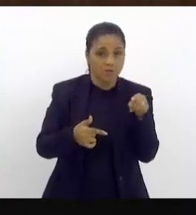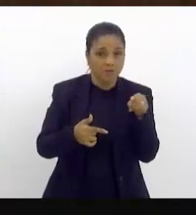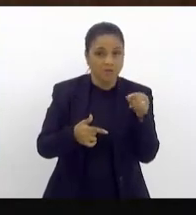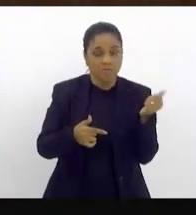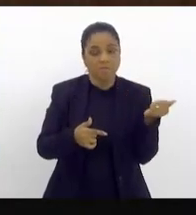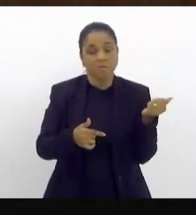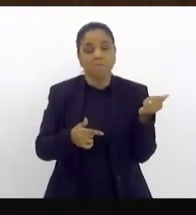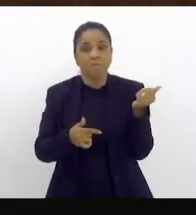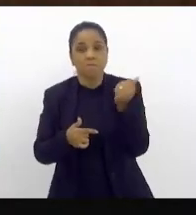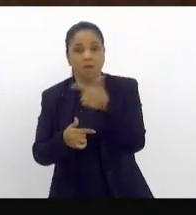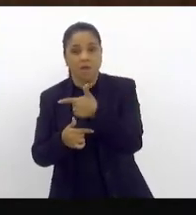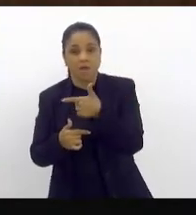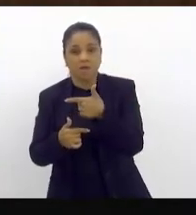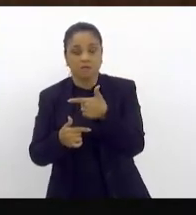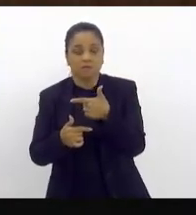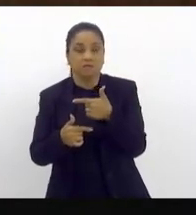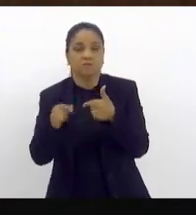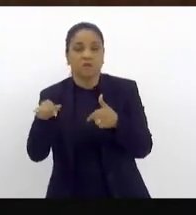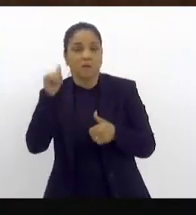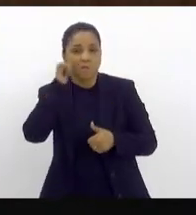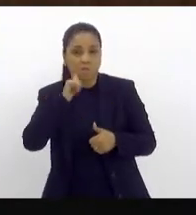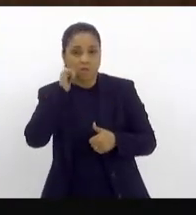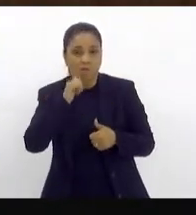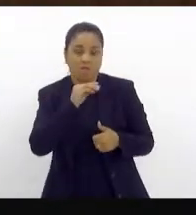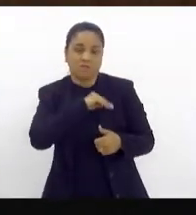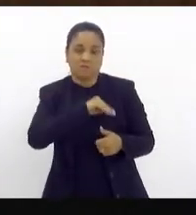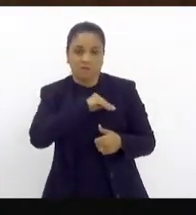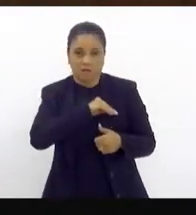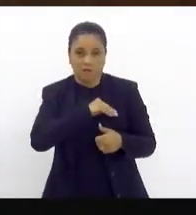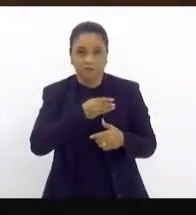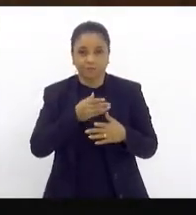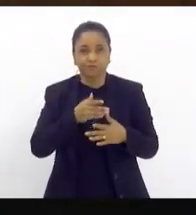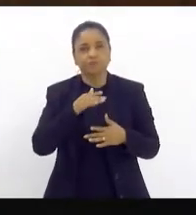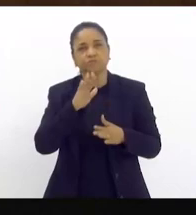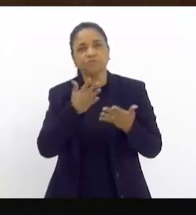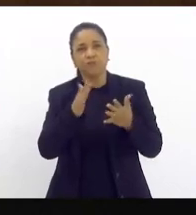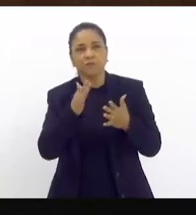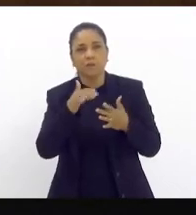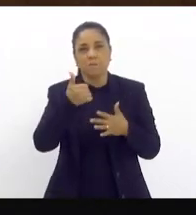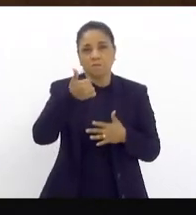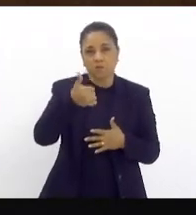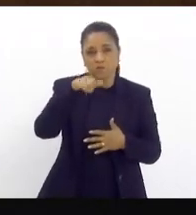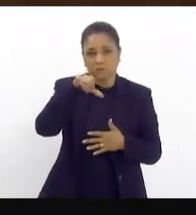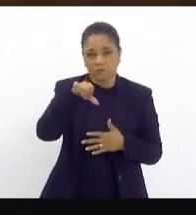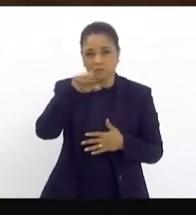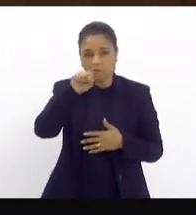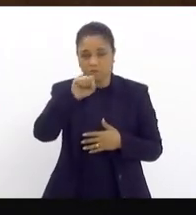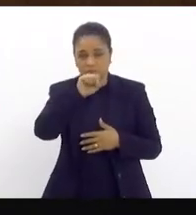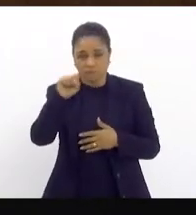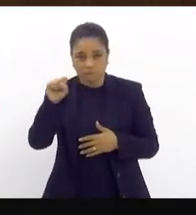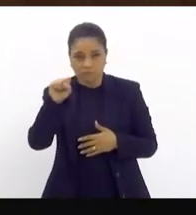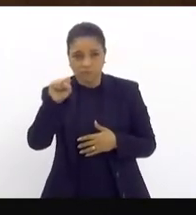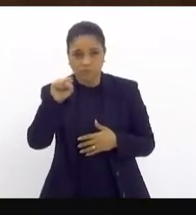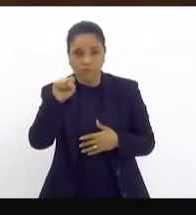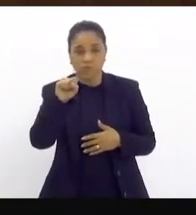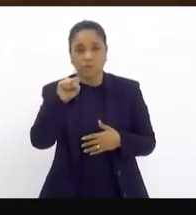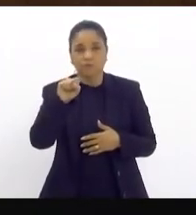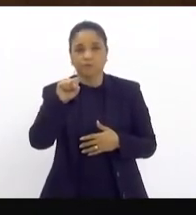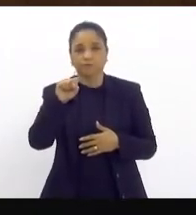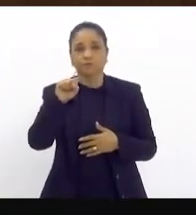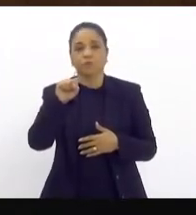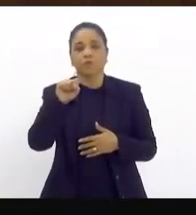15,9%. é importante dizer que apenas em 1988 com a